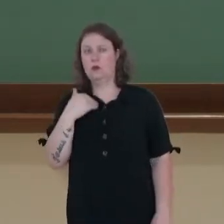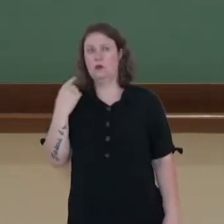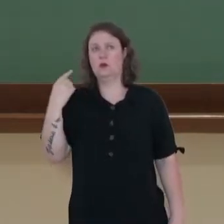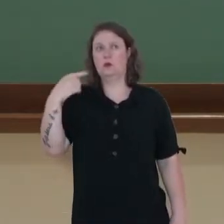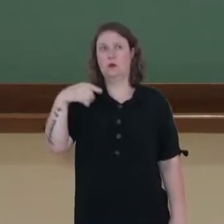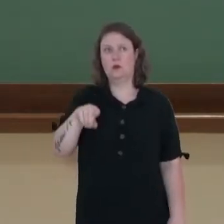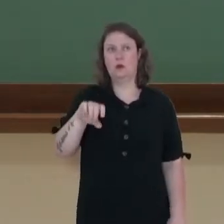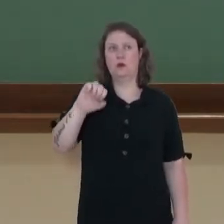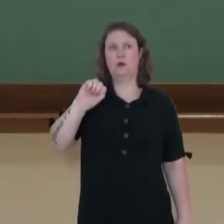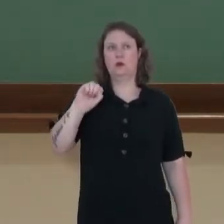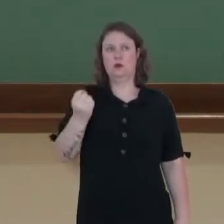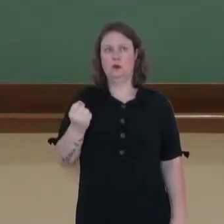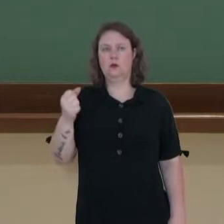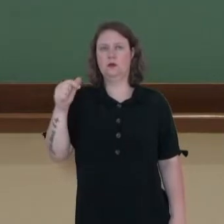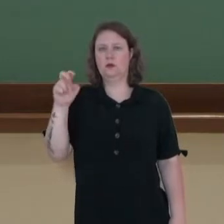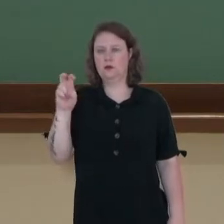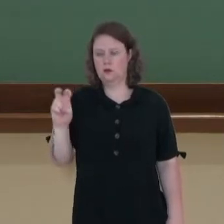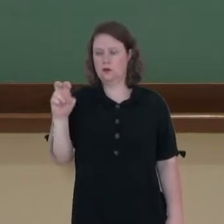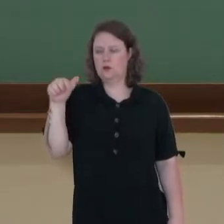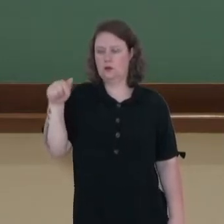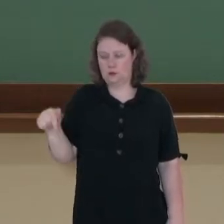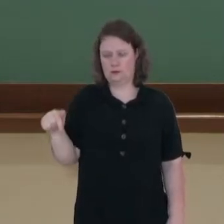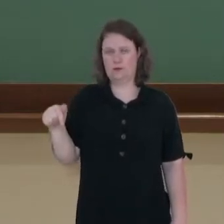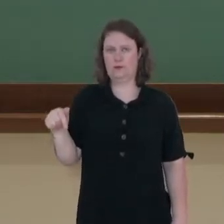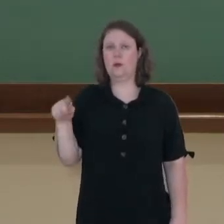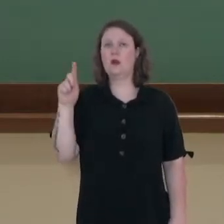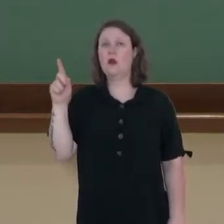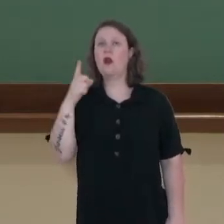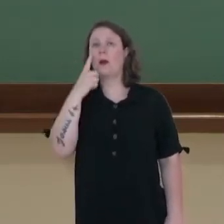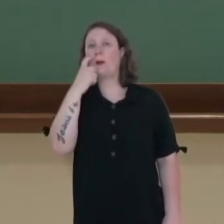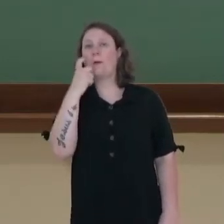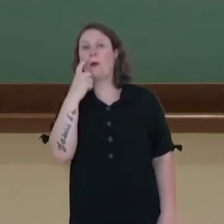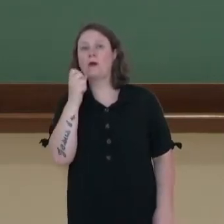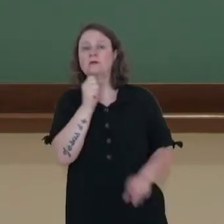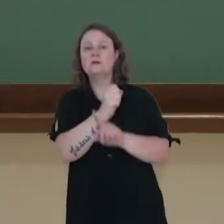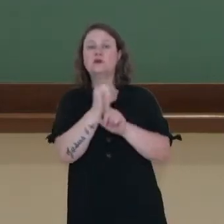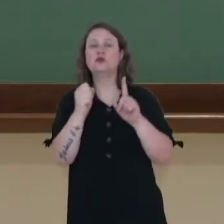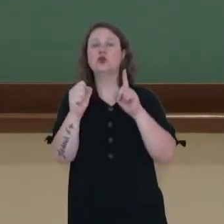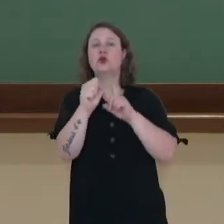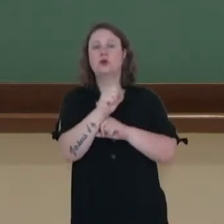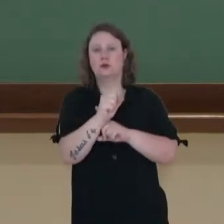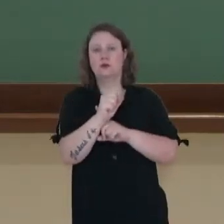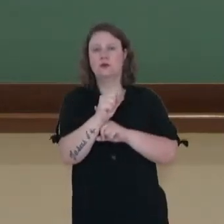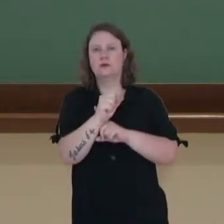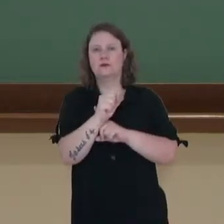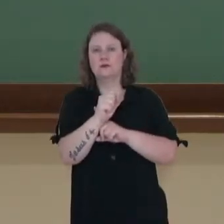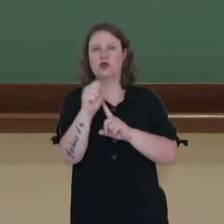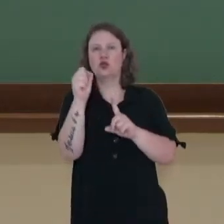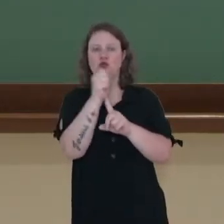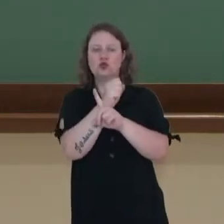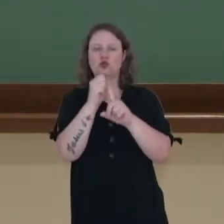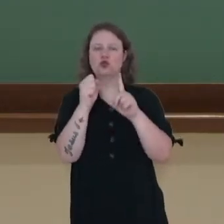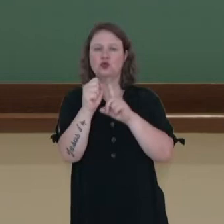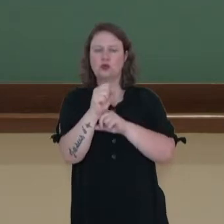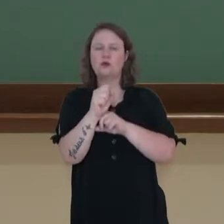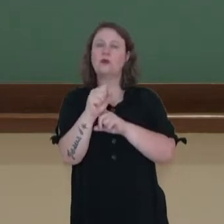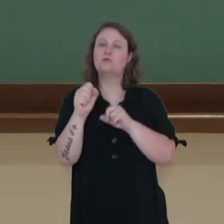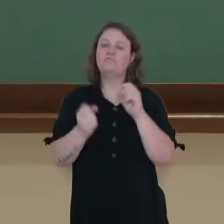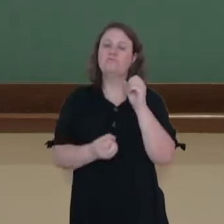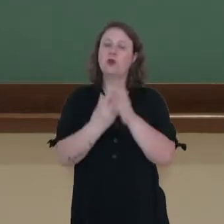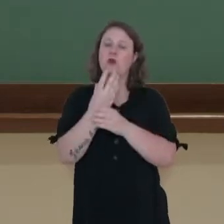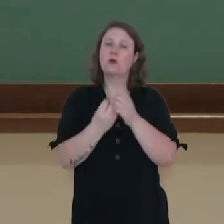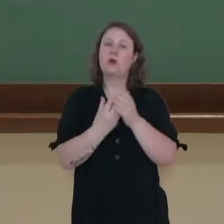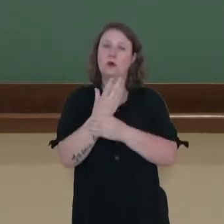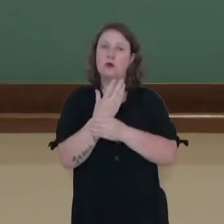1857. O Auguste Comte ele é considerado o pai da sociologia, ele que cunhou o termo sociologia e